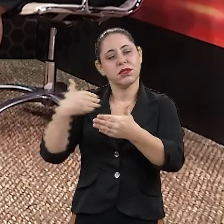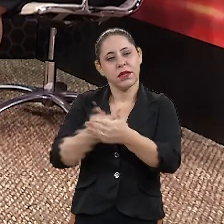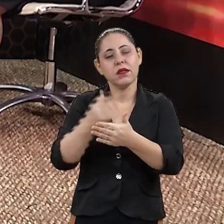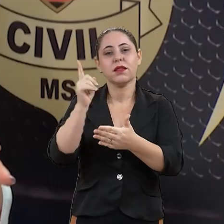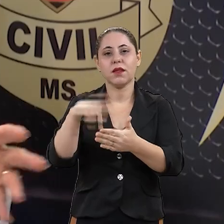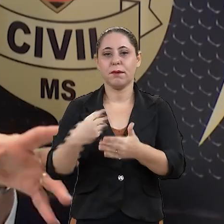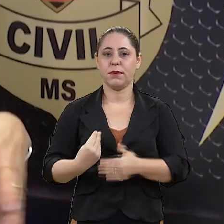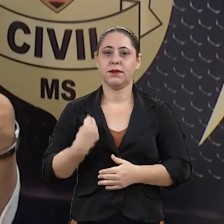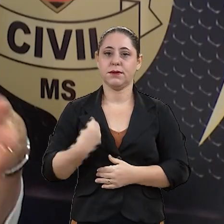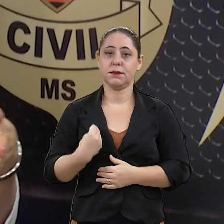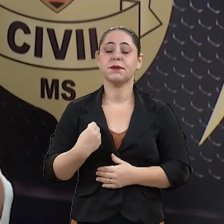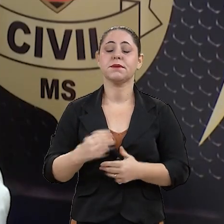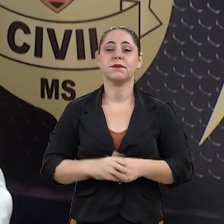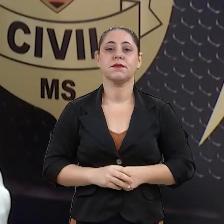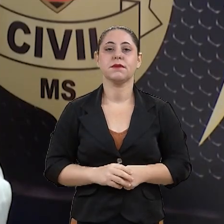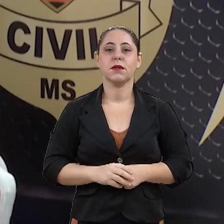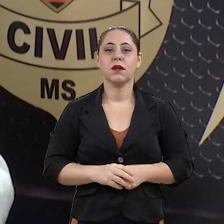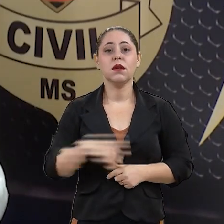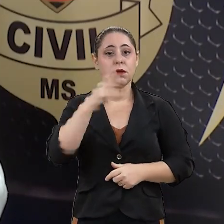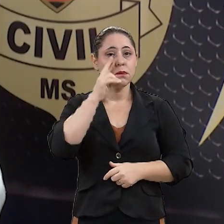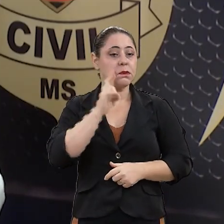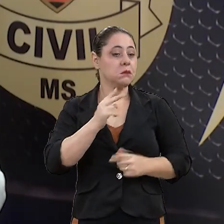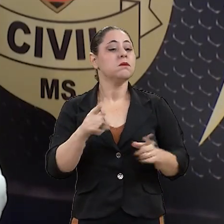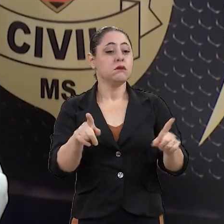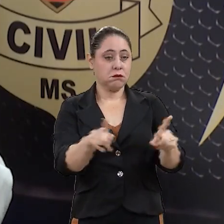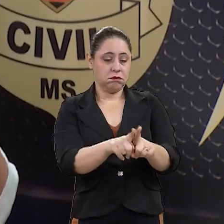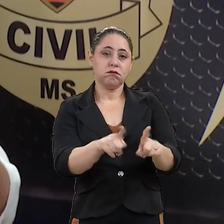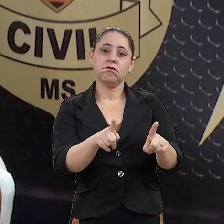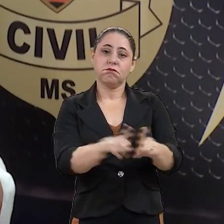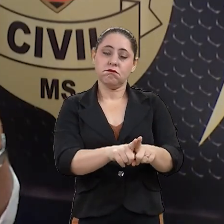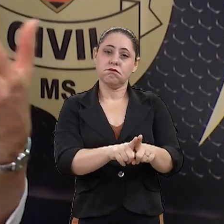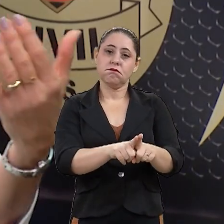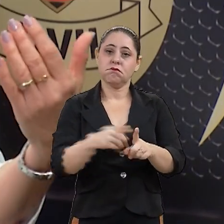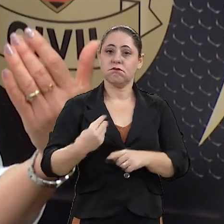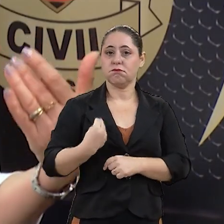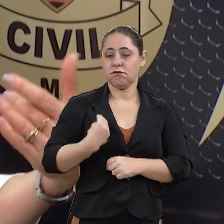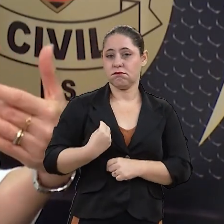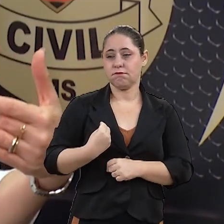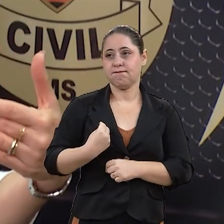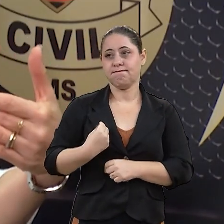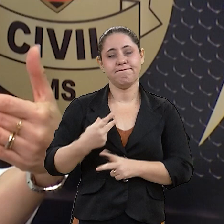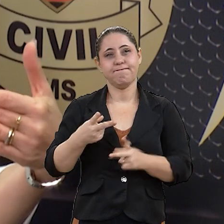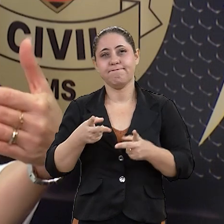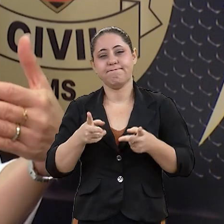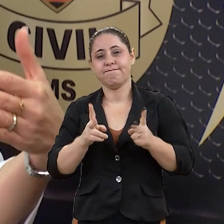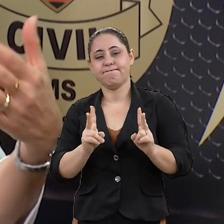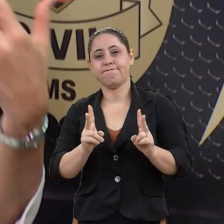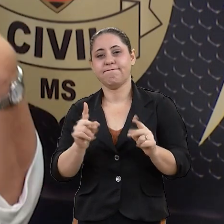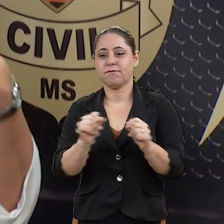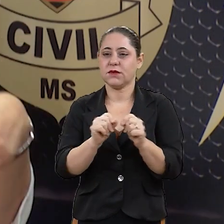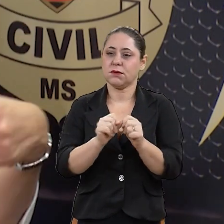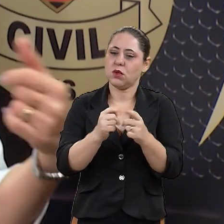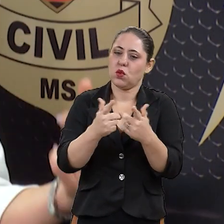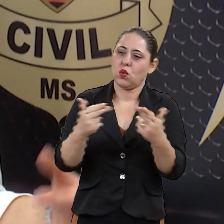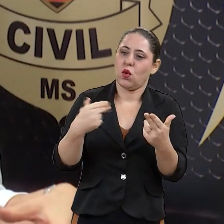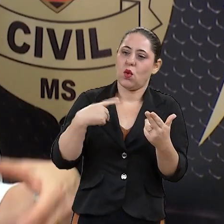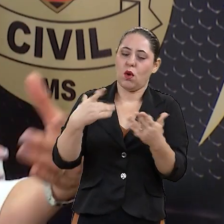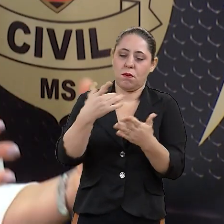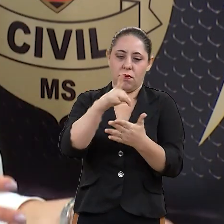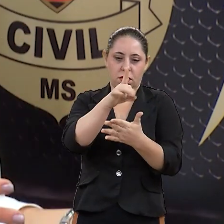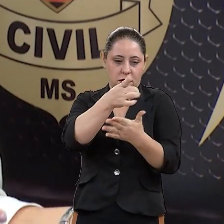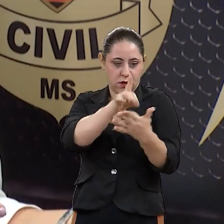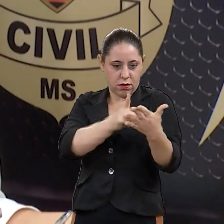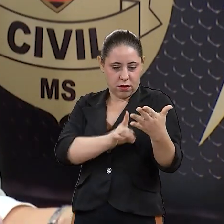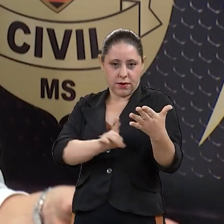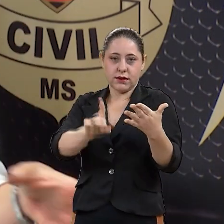parte, assim. Participei dessa parte. E com o Eduardo a mesma coisa. Eu sempre participava, eu sempre fui muito fazendo minhas coisas como designer,